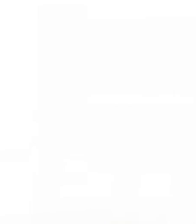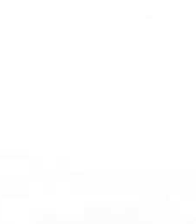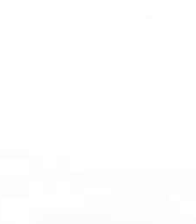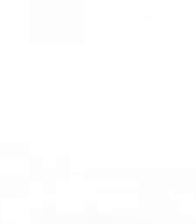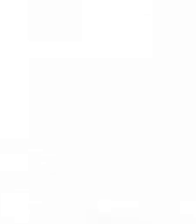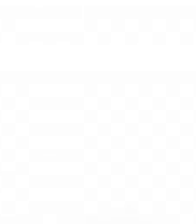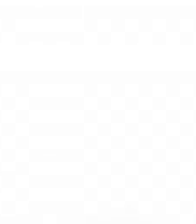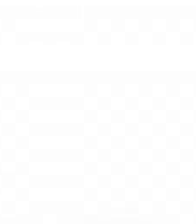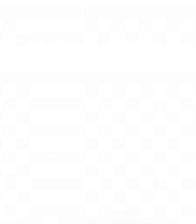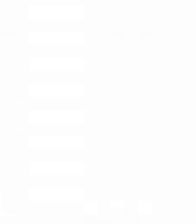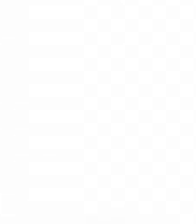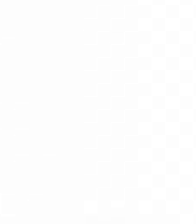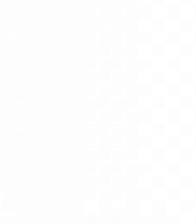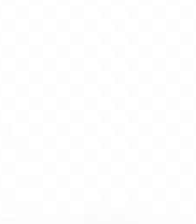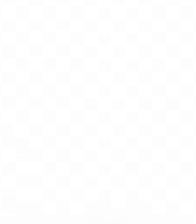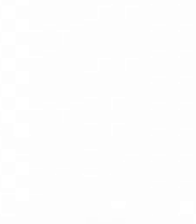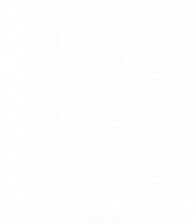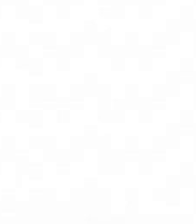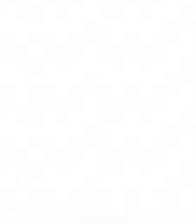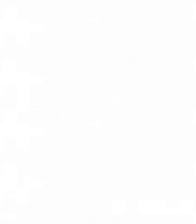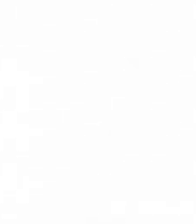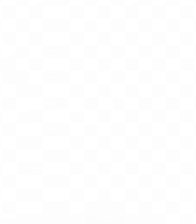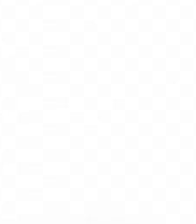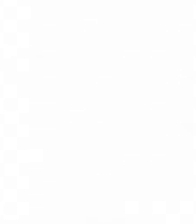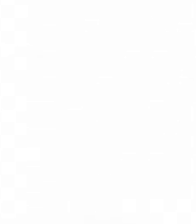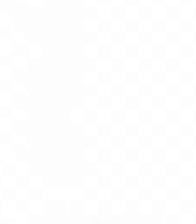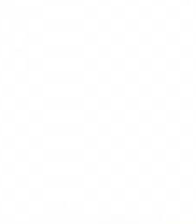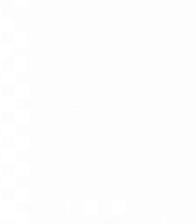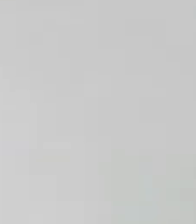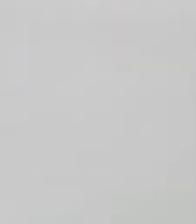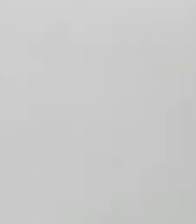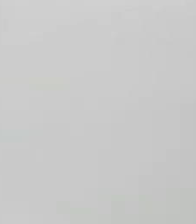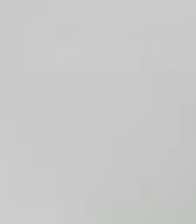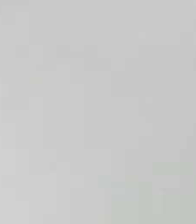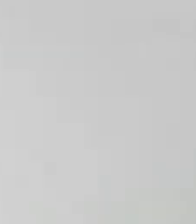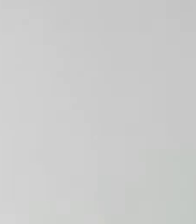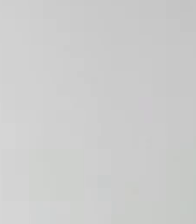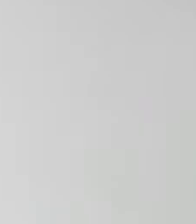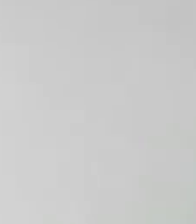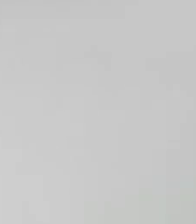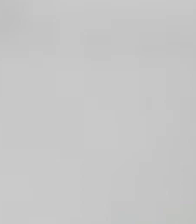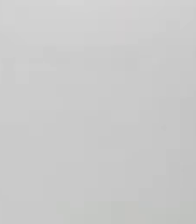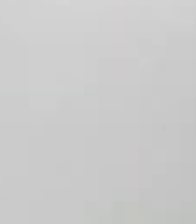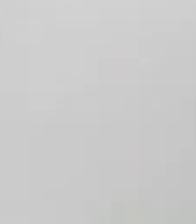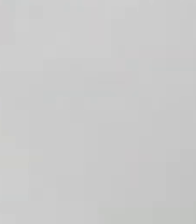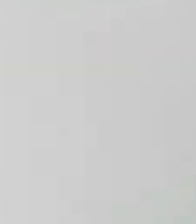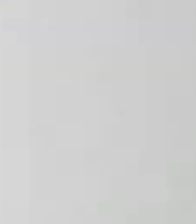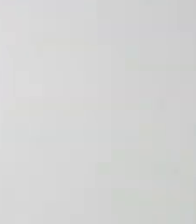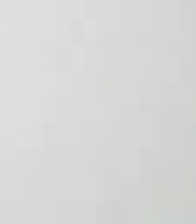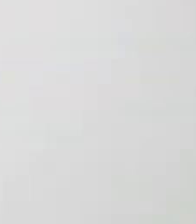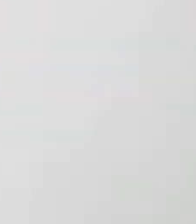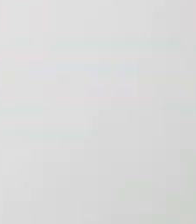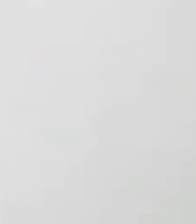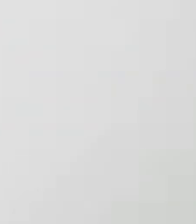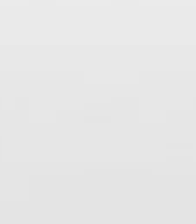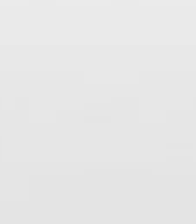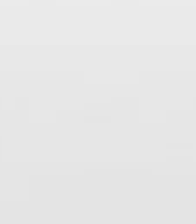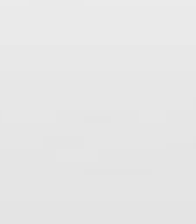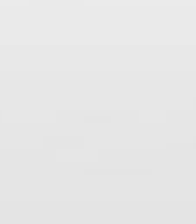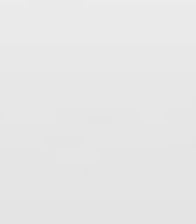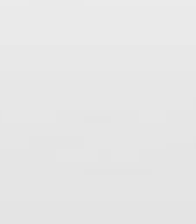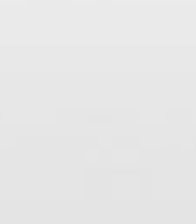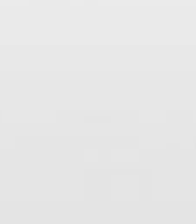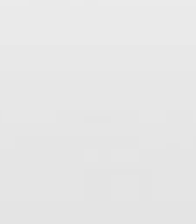curta também a nossa fan page tv alepe ponto oficial que o nosso canal no youtube legislativo pi